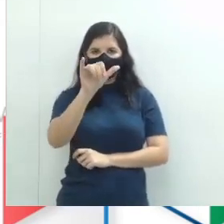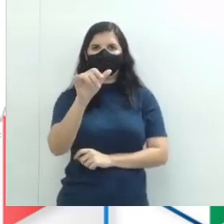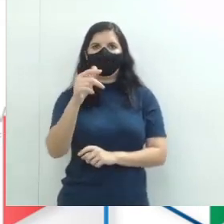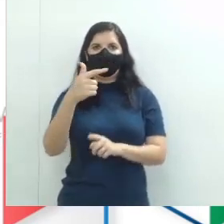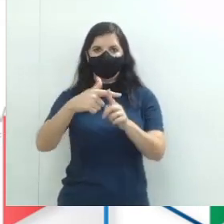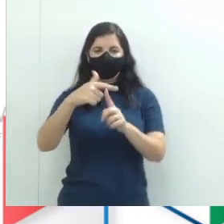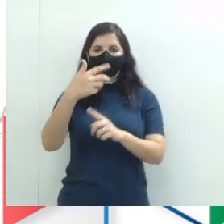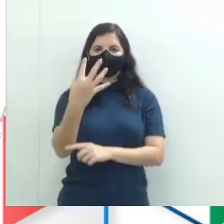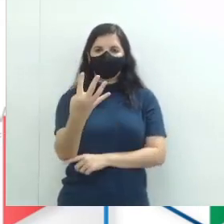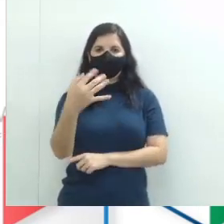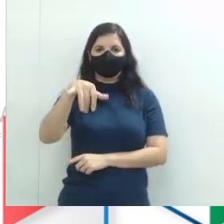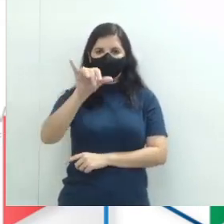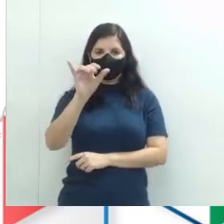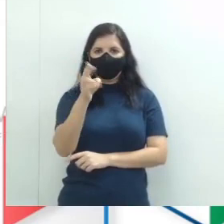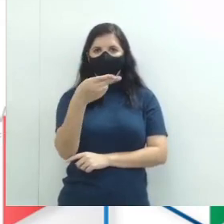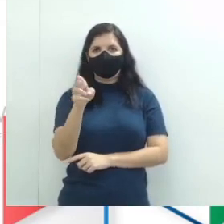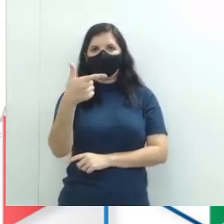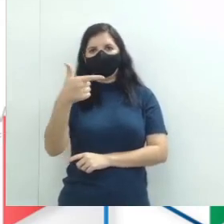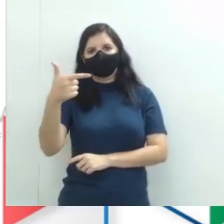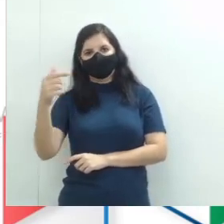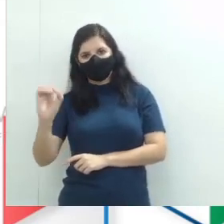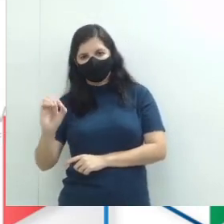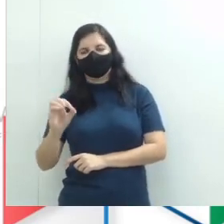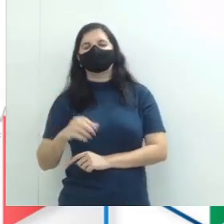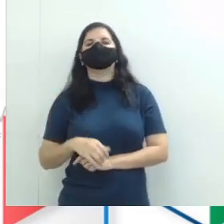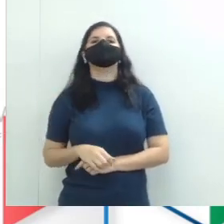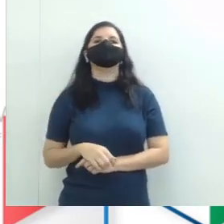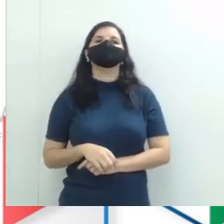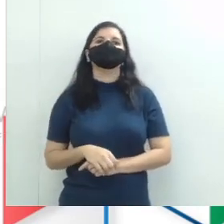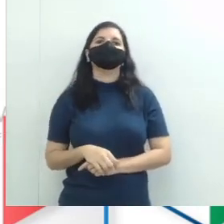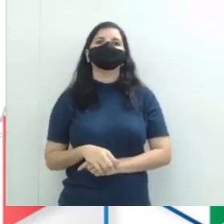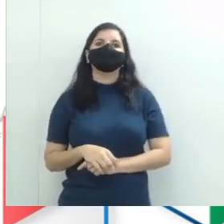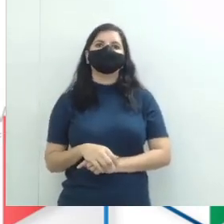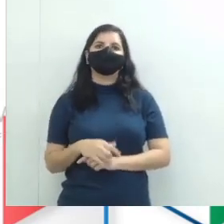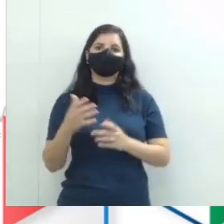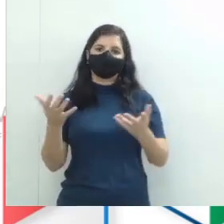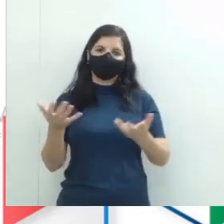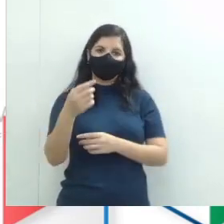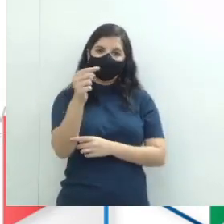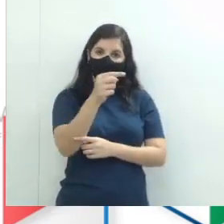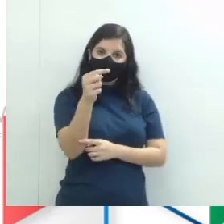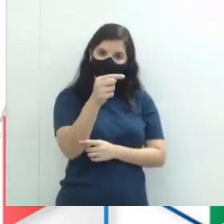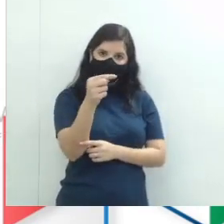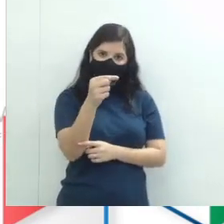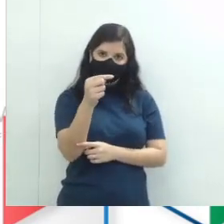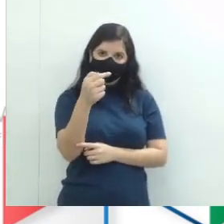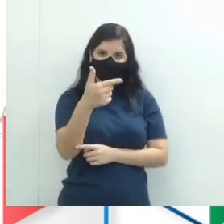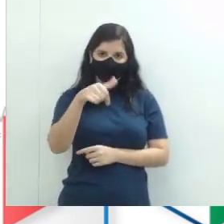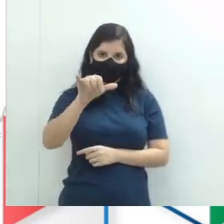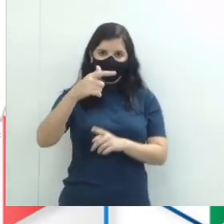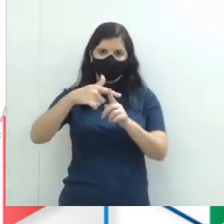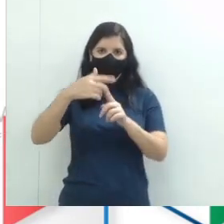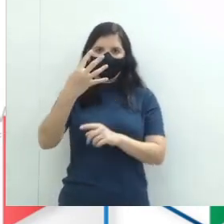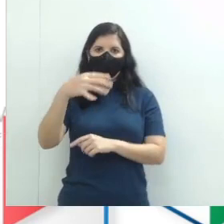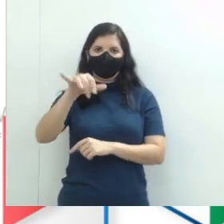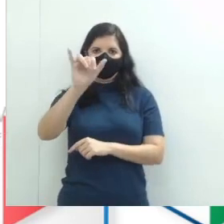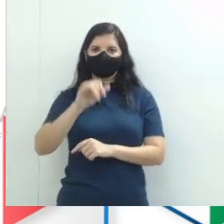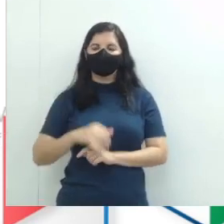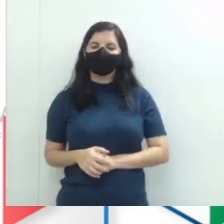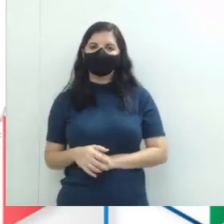2y mais 4y igual a 220. Preste atenção. Menos 2y mais